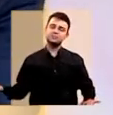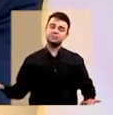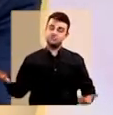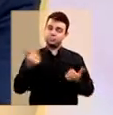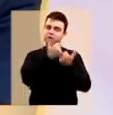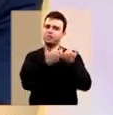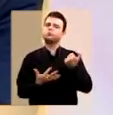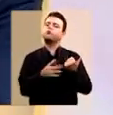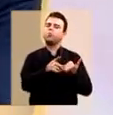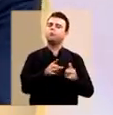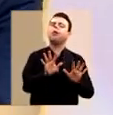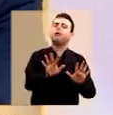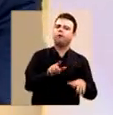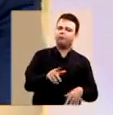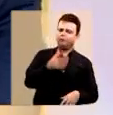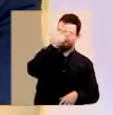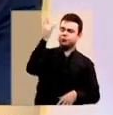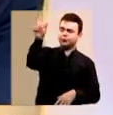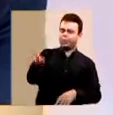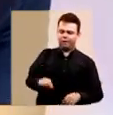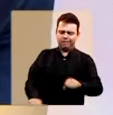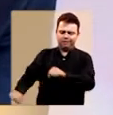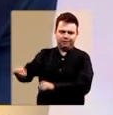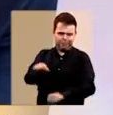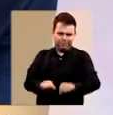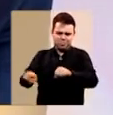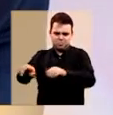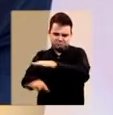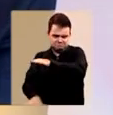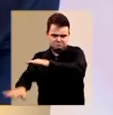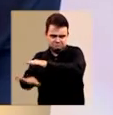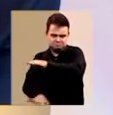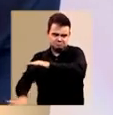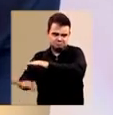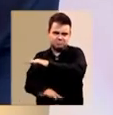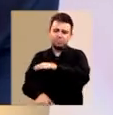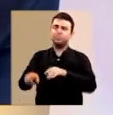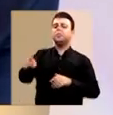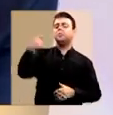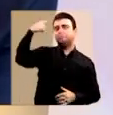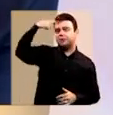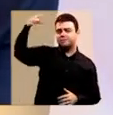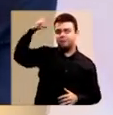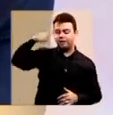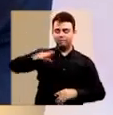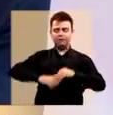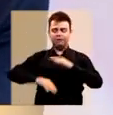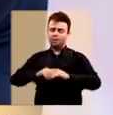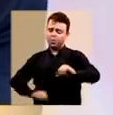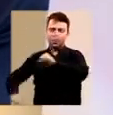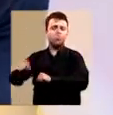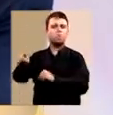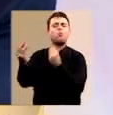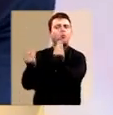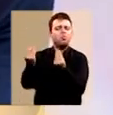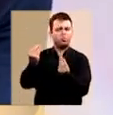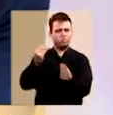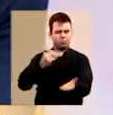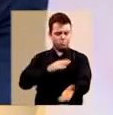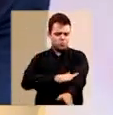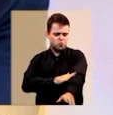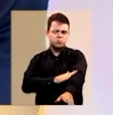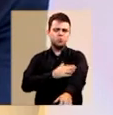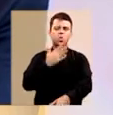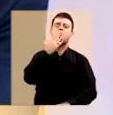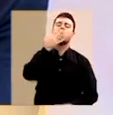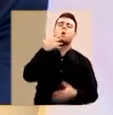O gerente. E se nós pensarmos naquele funcionário mais raso? Aquele terceirizado, isso. Faxineiro? Quem que vocês pensam? Ele tem cor? Qual